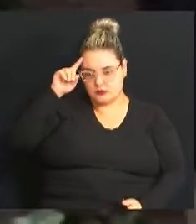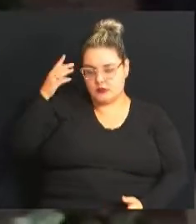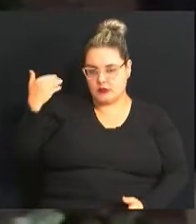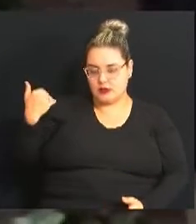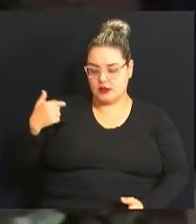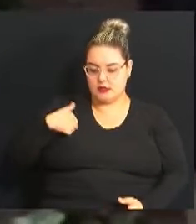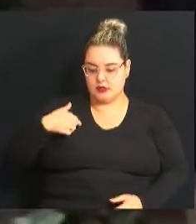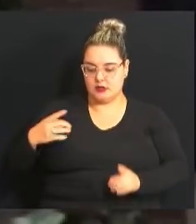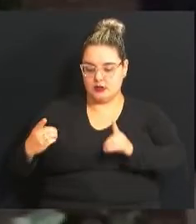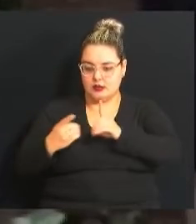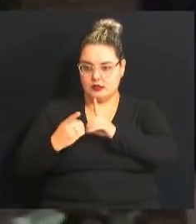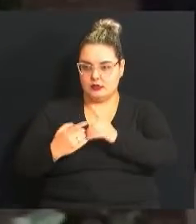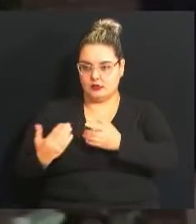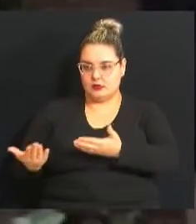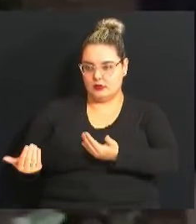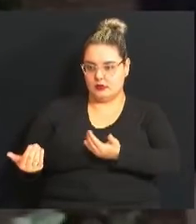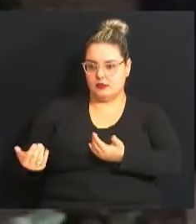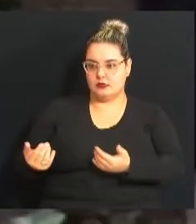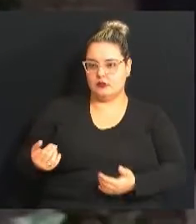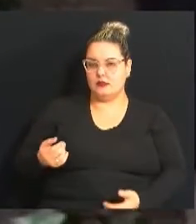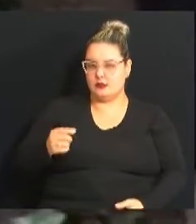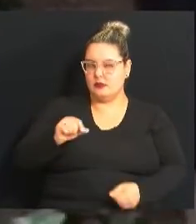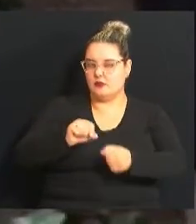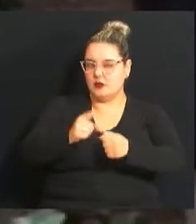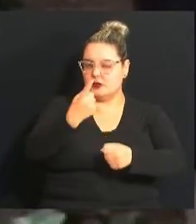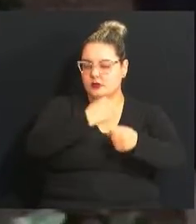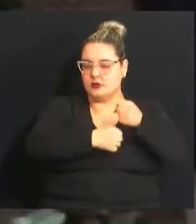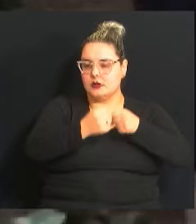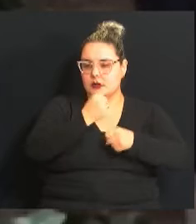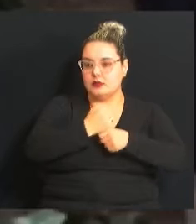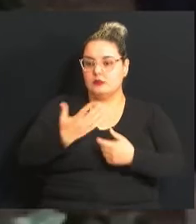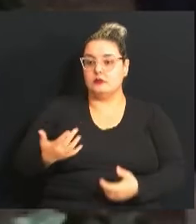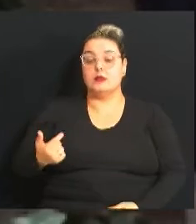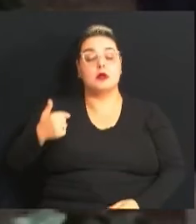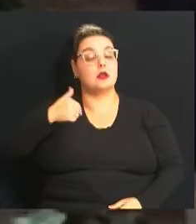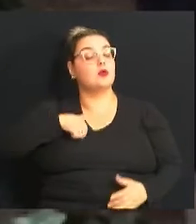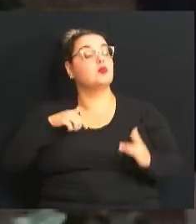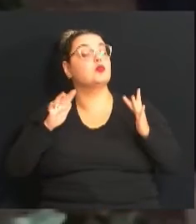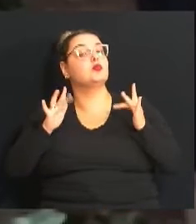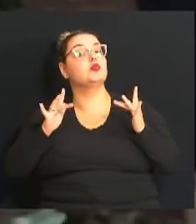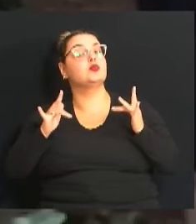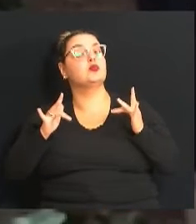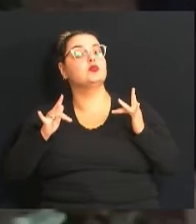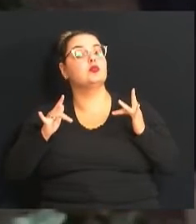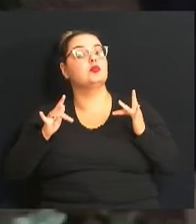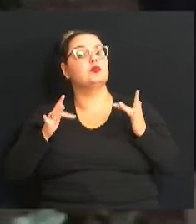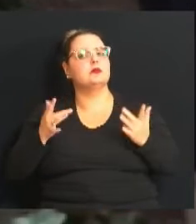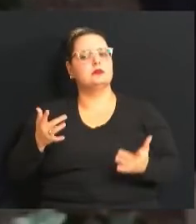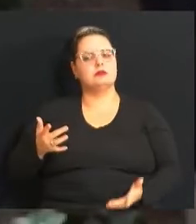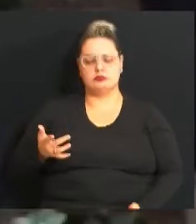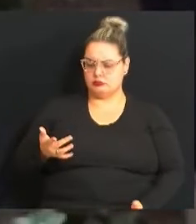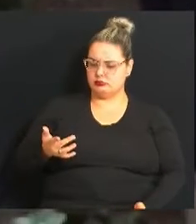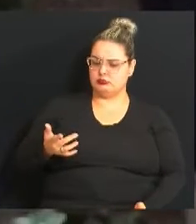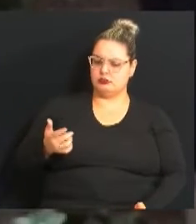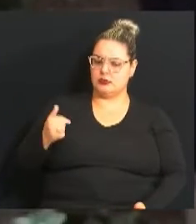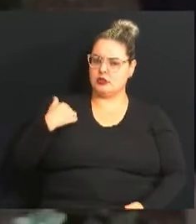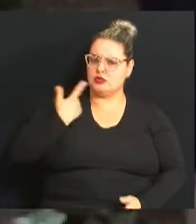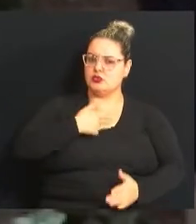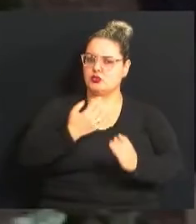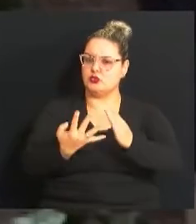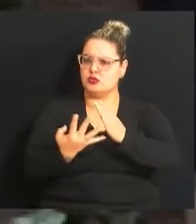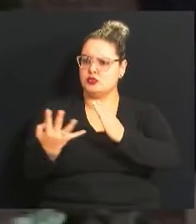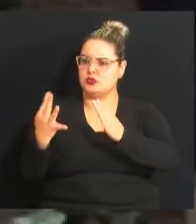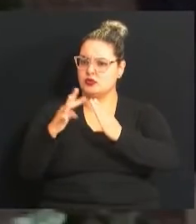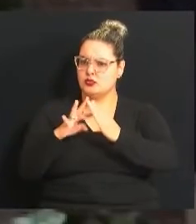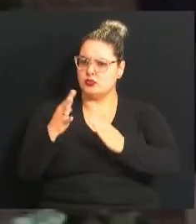atendo, me disse, esses dias não, faz um ano, ele me disse, estou namorando, mas estávamos todos na quarentena em casa e eu